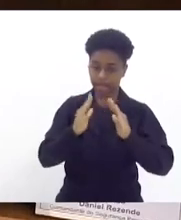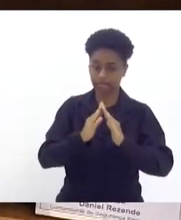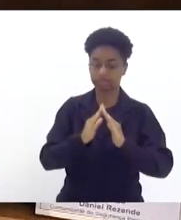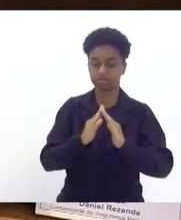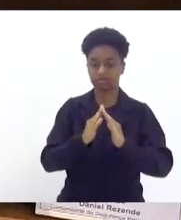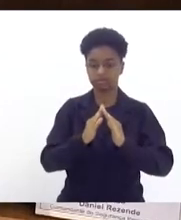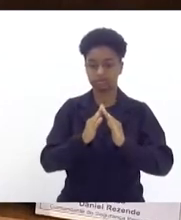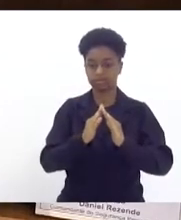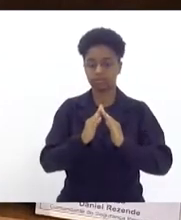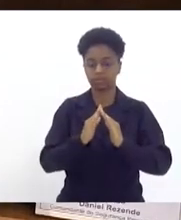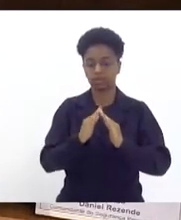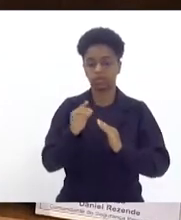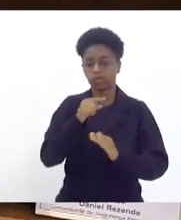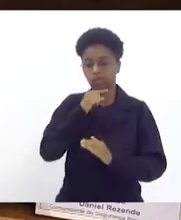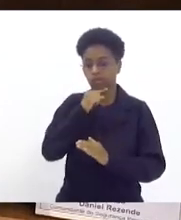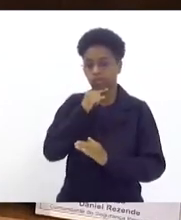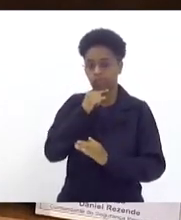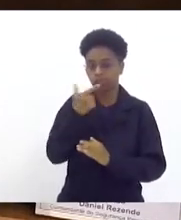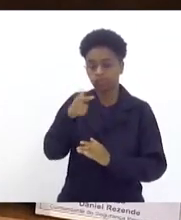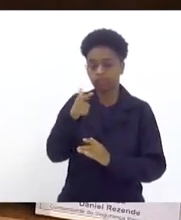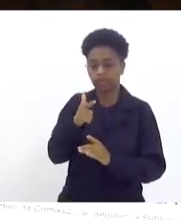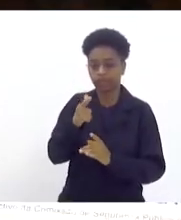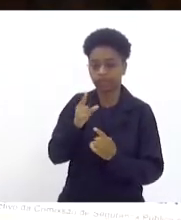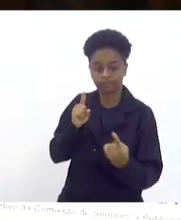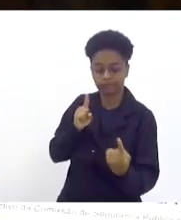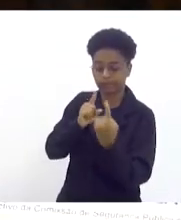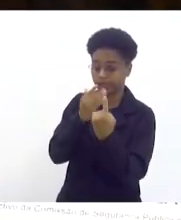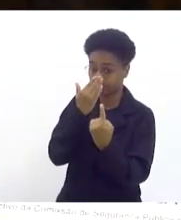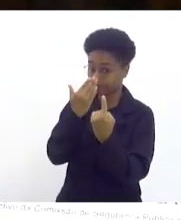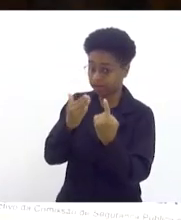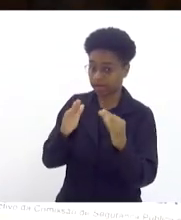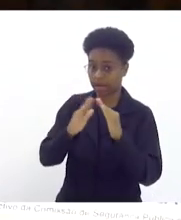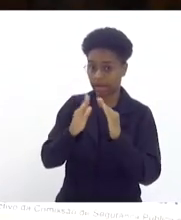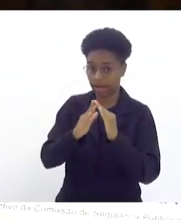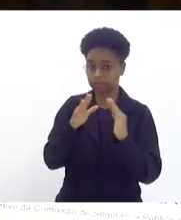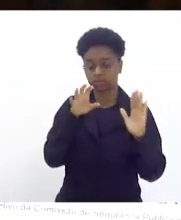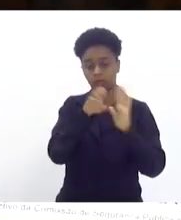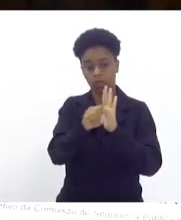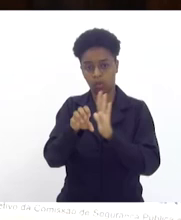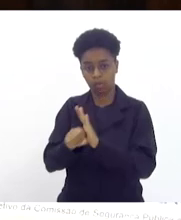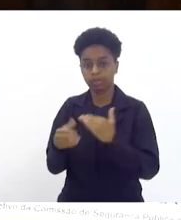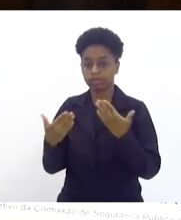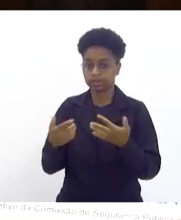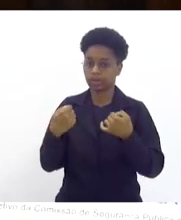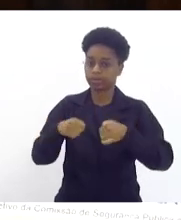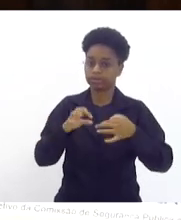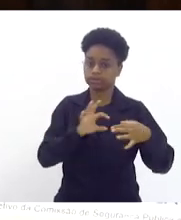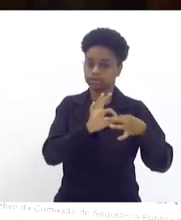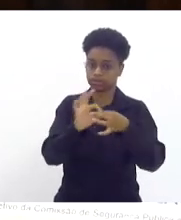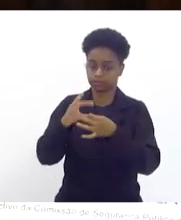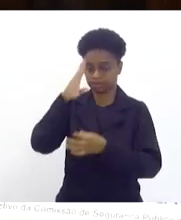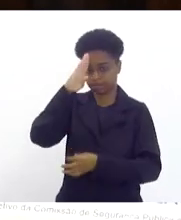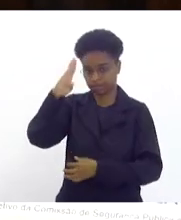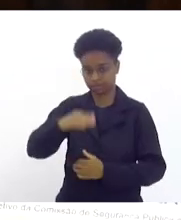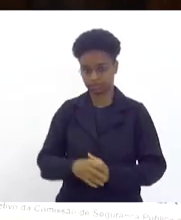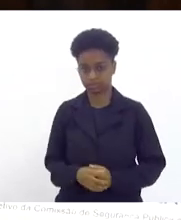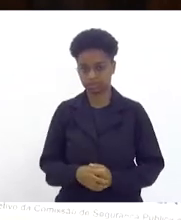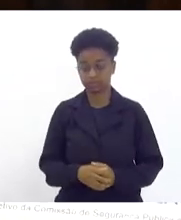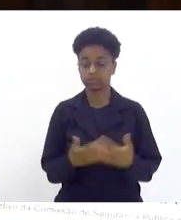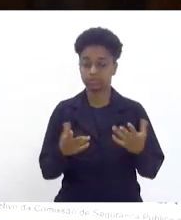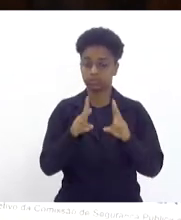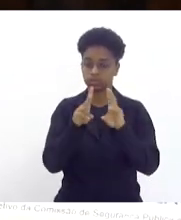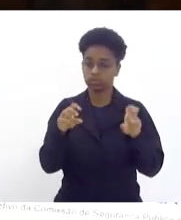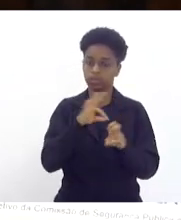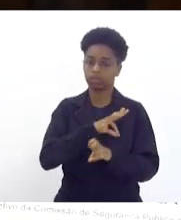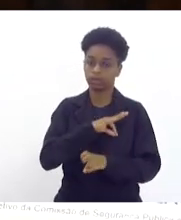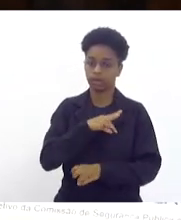na entrada da sua garagem então atenção a isso integração é fundamental se tratando de Polícia